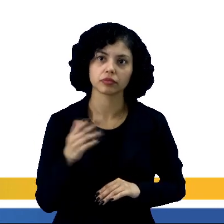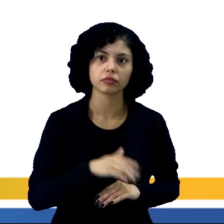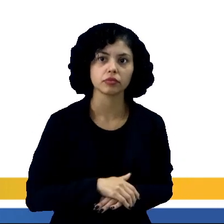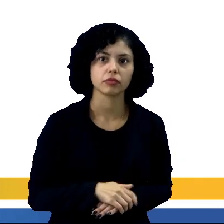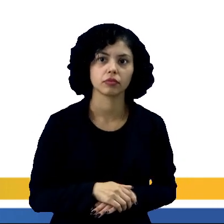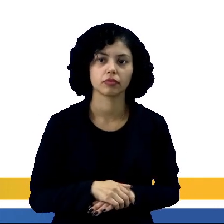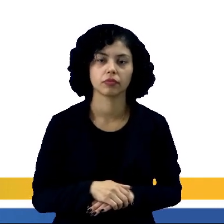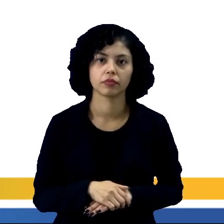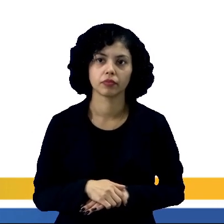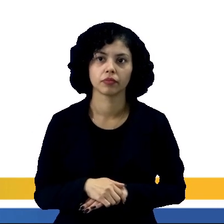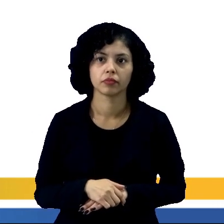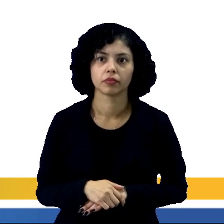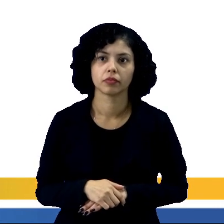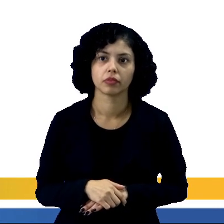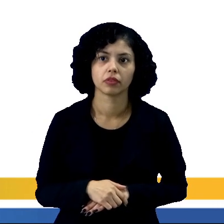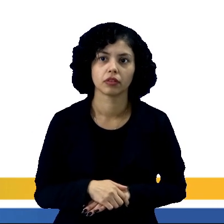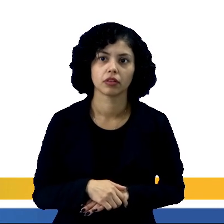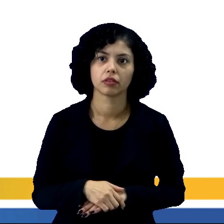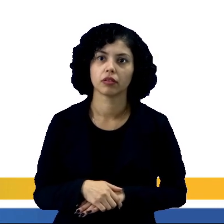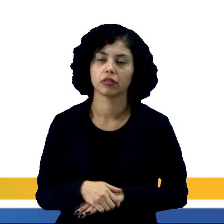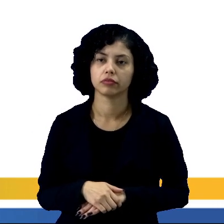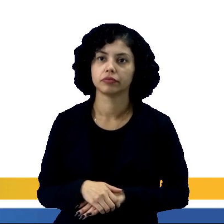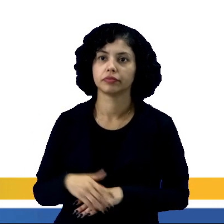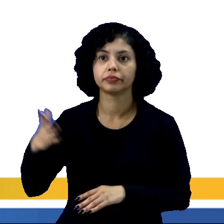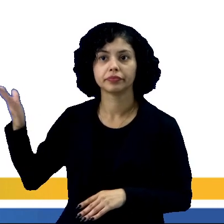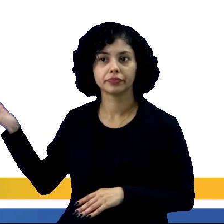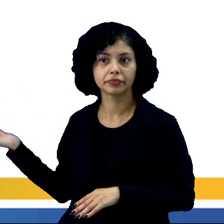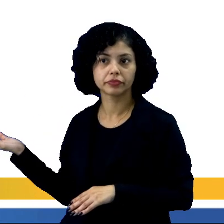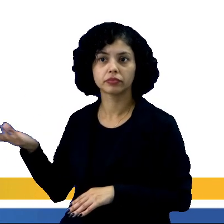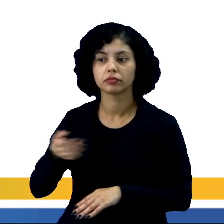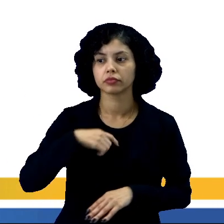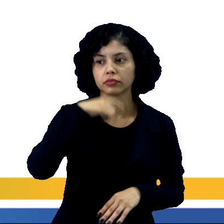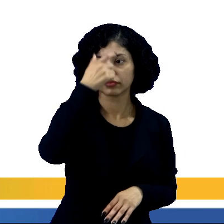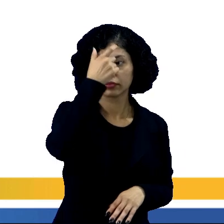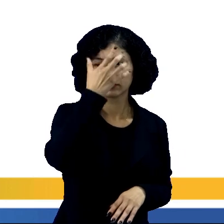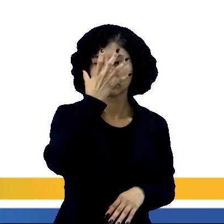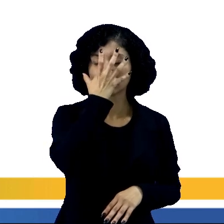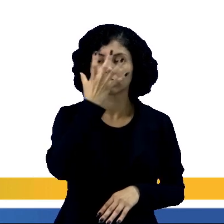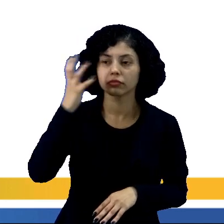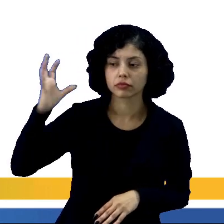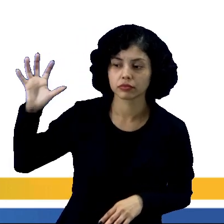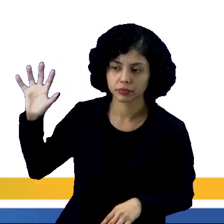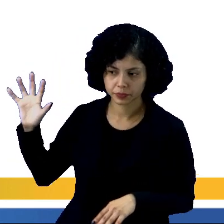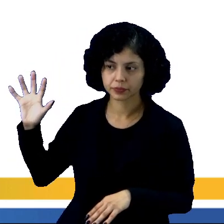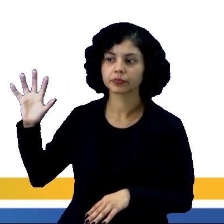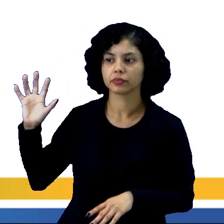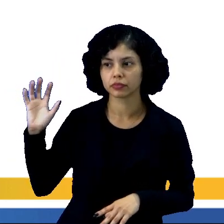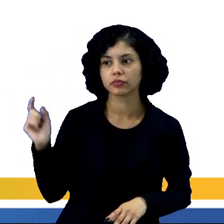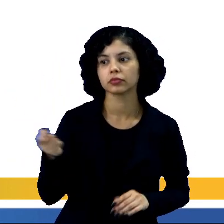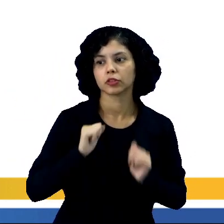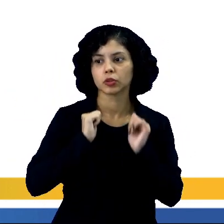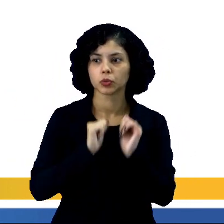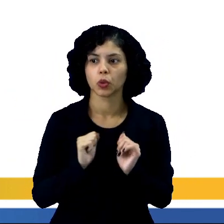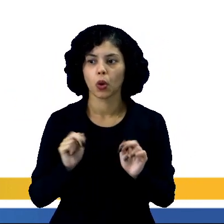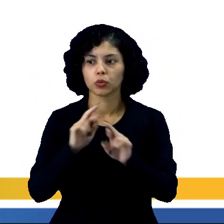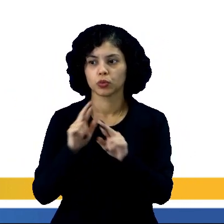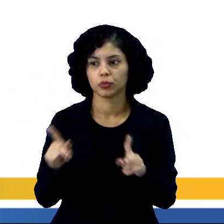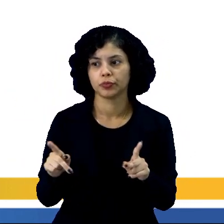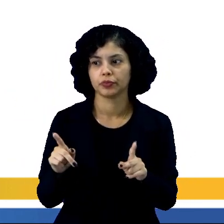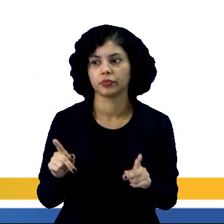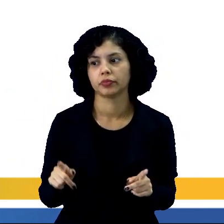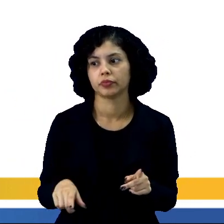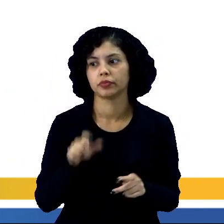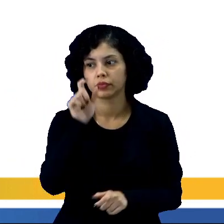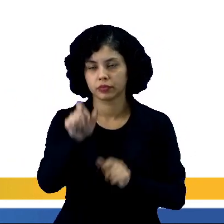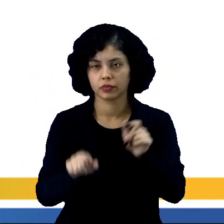externa. Tranquilo? Muito bem. As personagens na antiguidade grega usavam máscaras para permitir a diferenciação